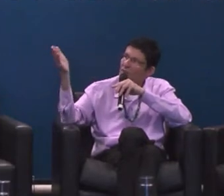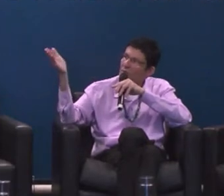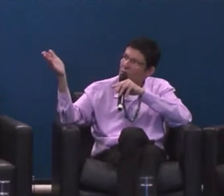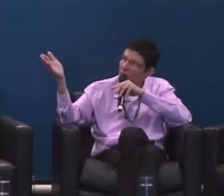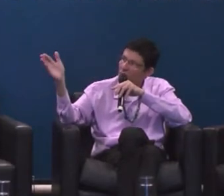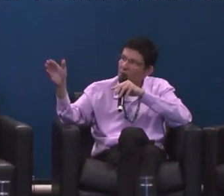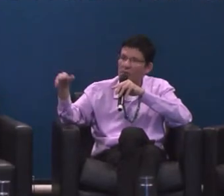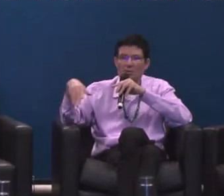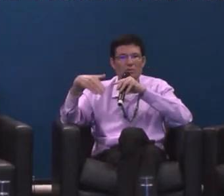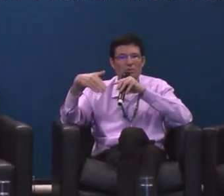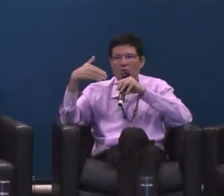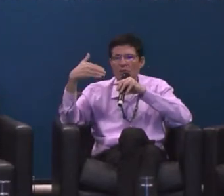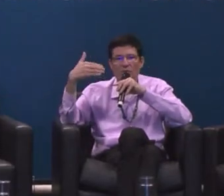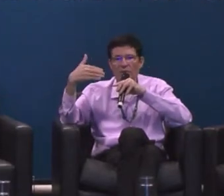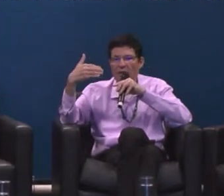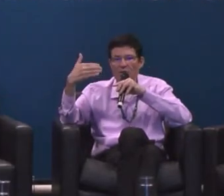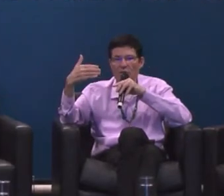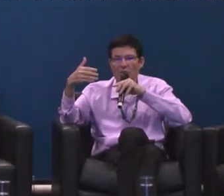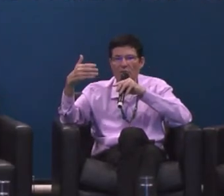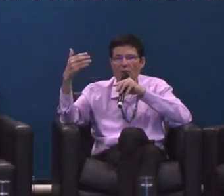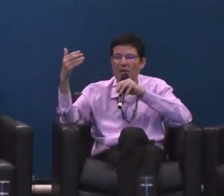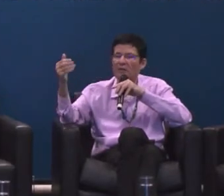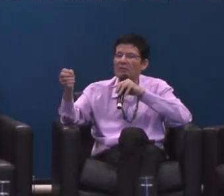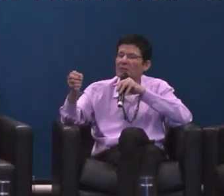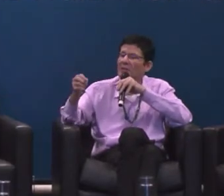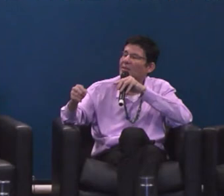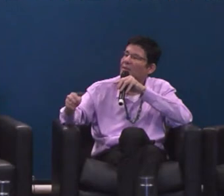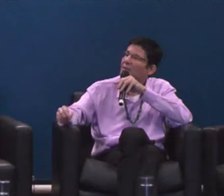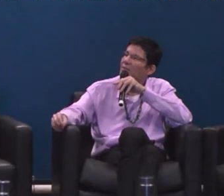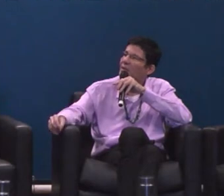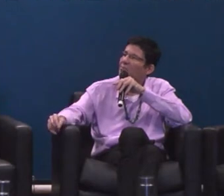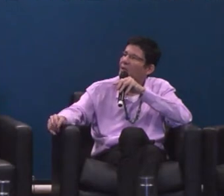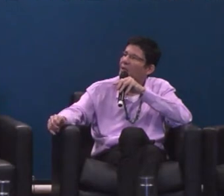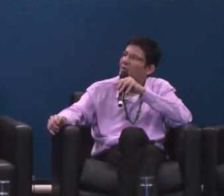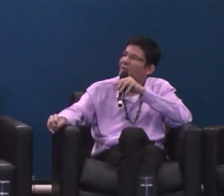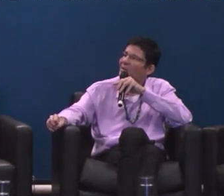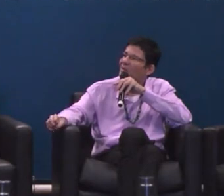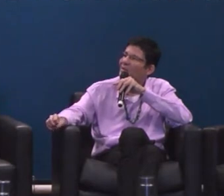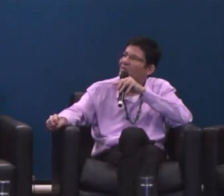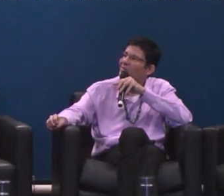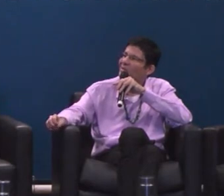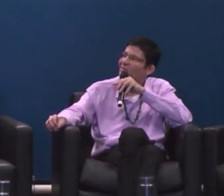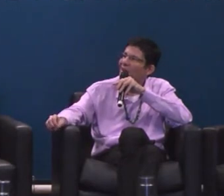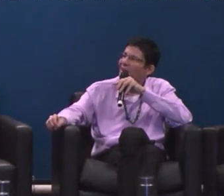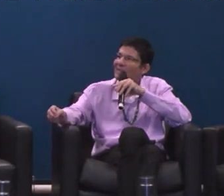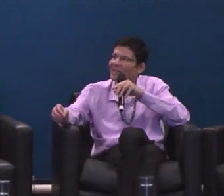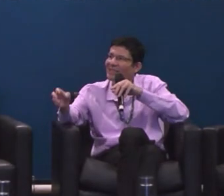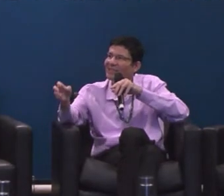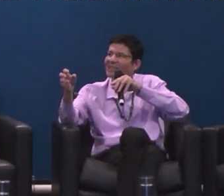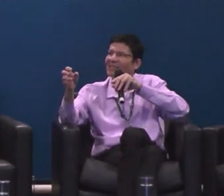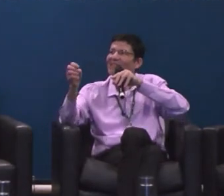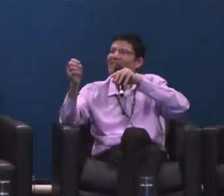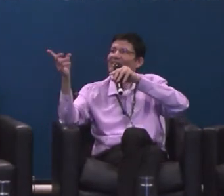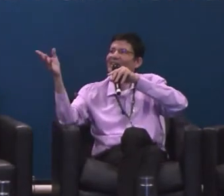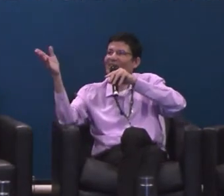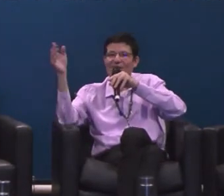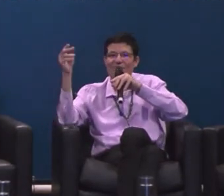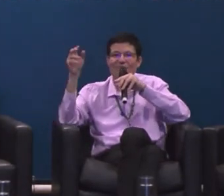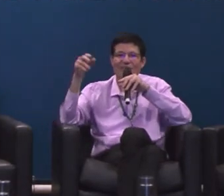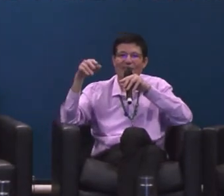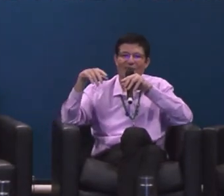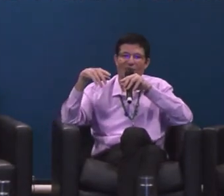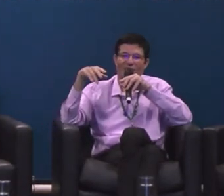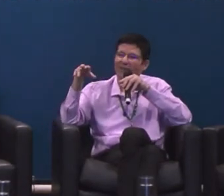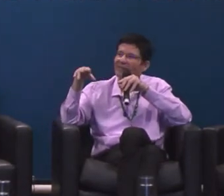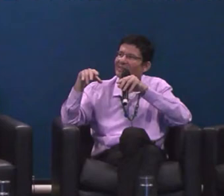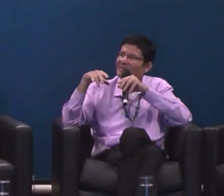alguns artigos, isso é a coisa mais comum, a vigência, o quê? Como é que é a data de vacância, né? Vigência. E de vigência,